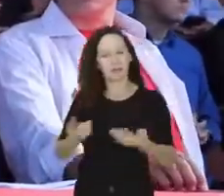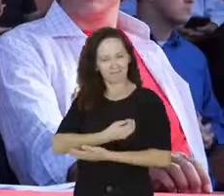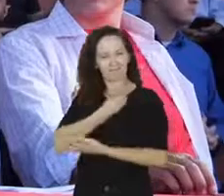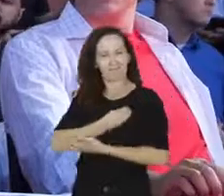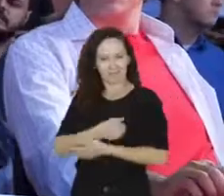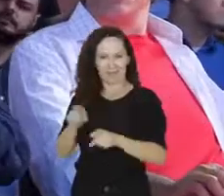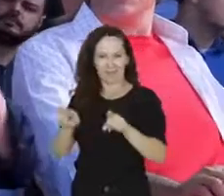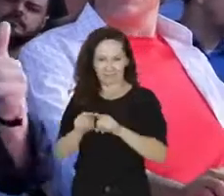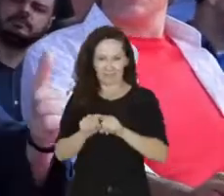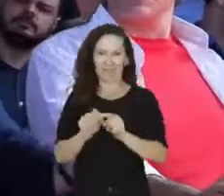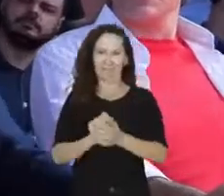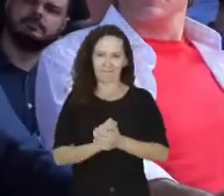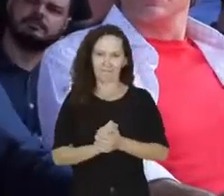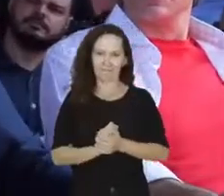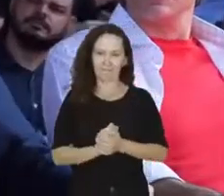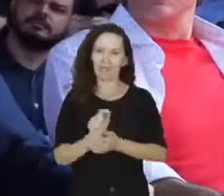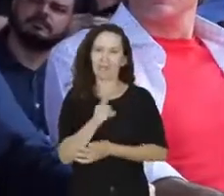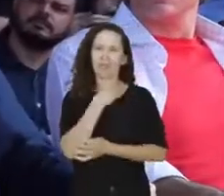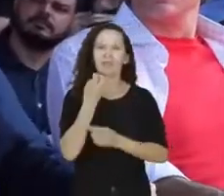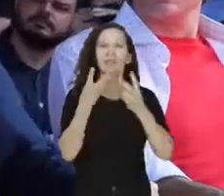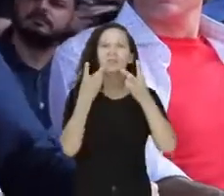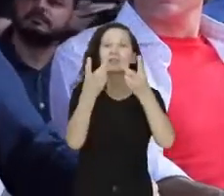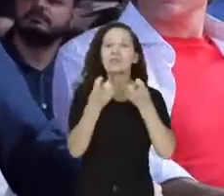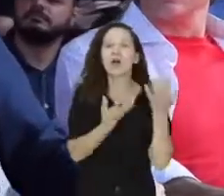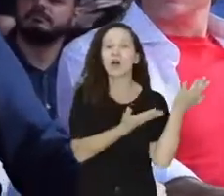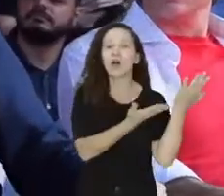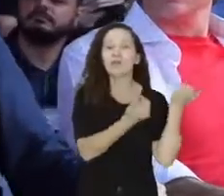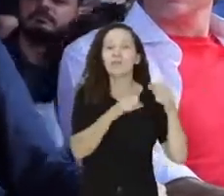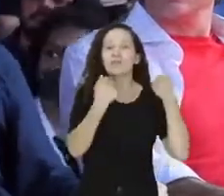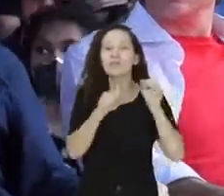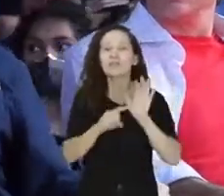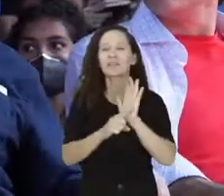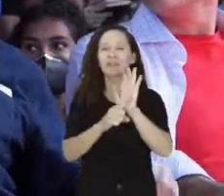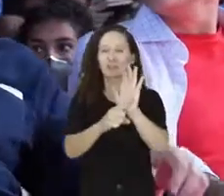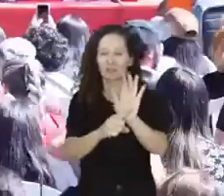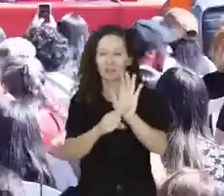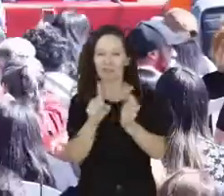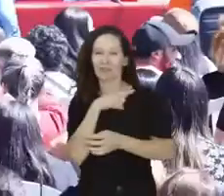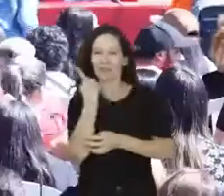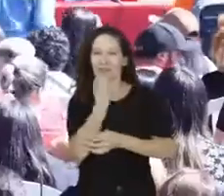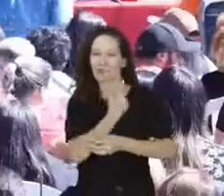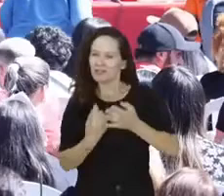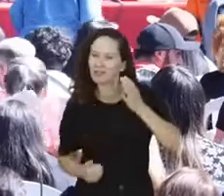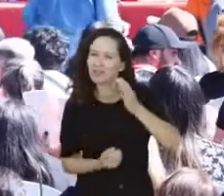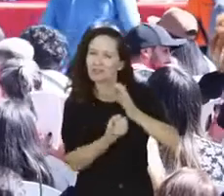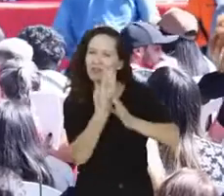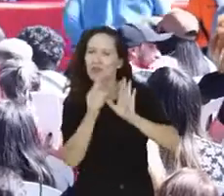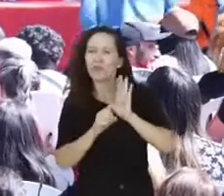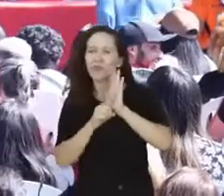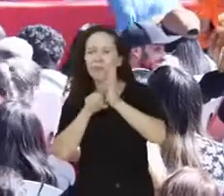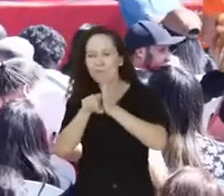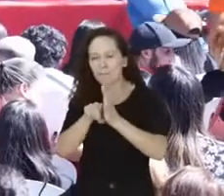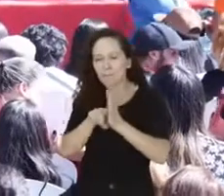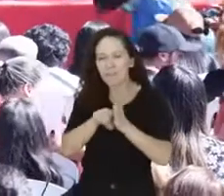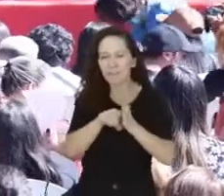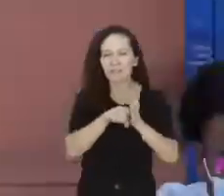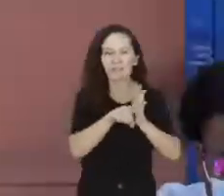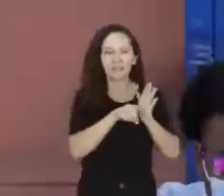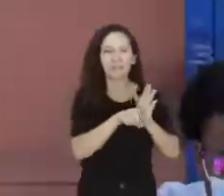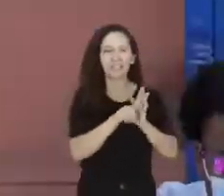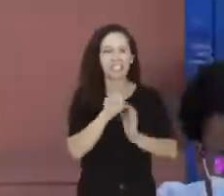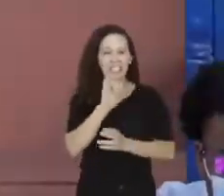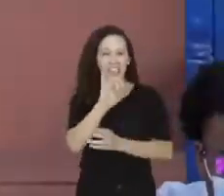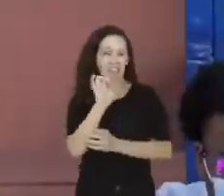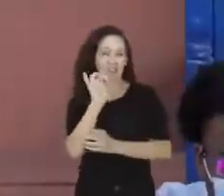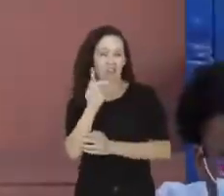A gente viu que a juventude precisa de ajuda e a gente fez isso levantando dados, porque, né, se a gente só for falar, às vezes